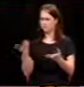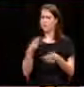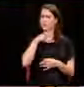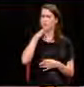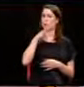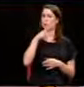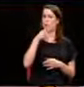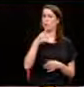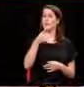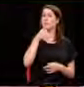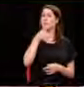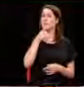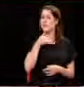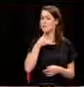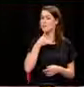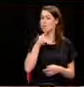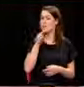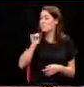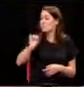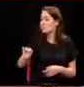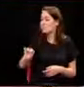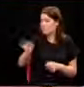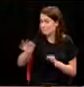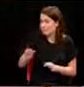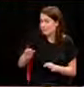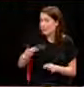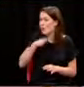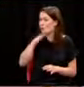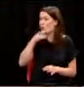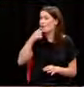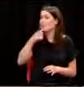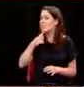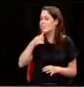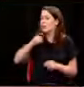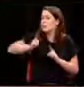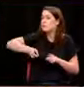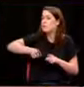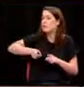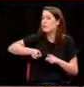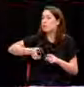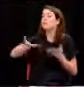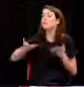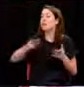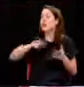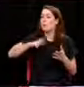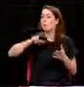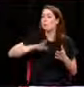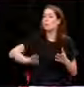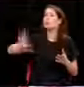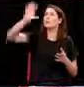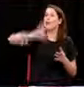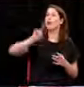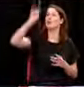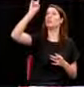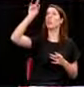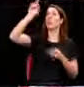vermelho, que é como se chama, terá início no norte, desloca-se